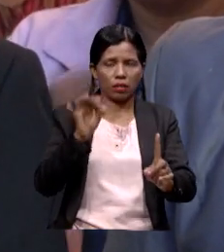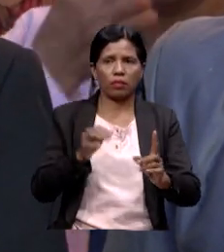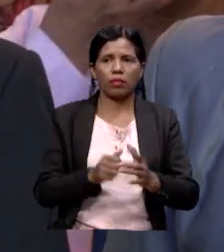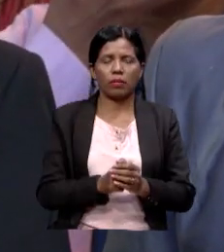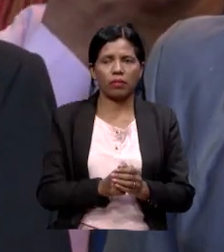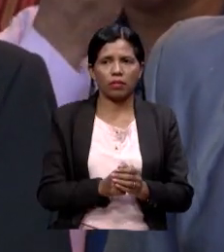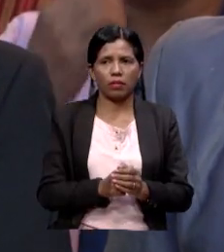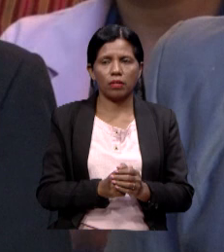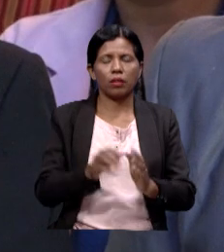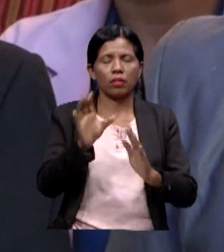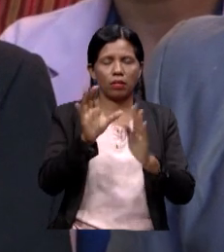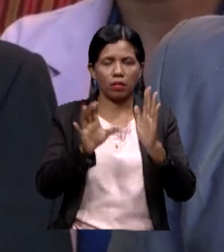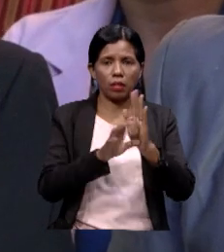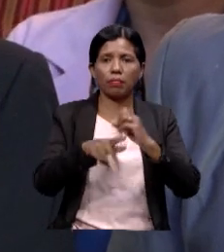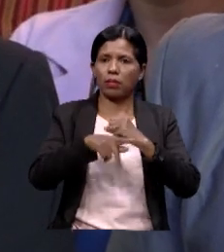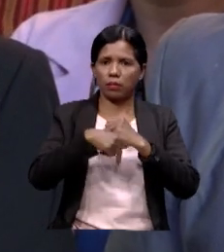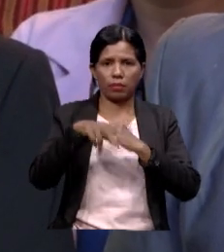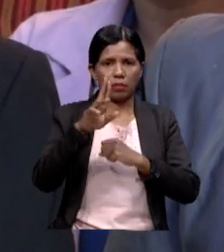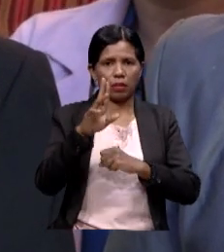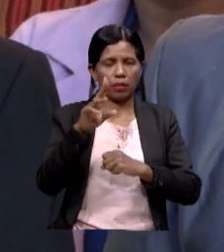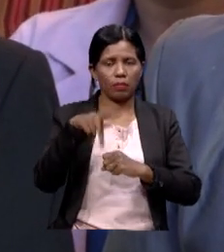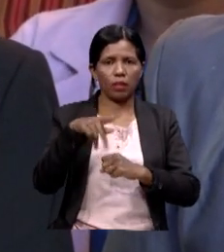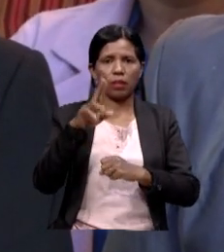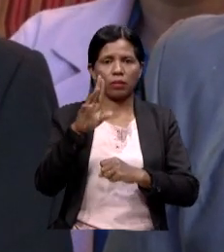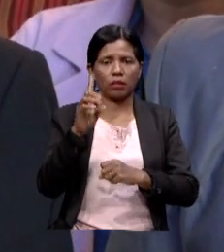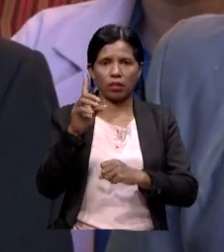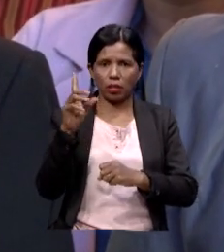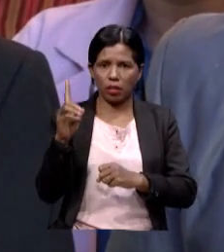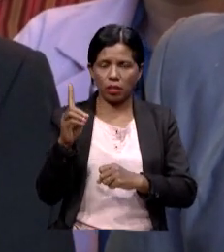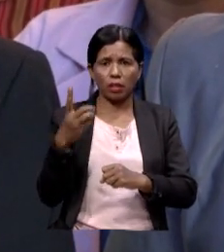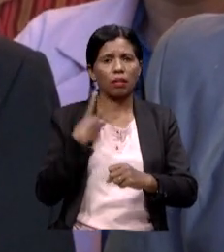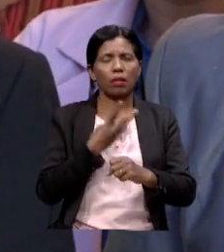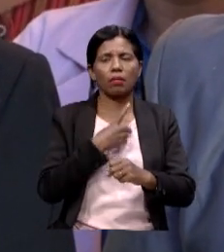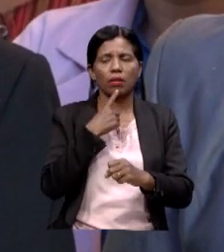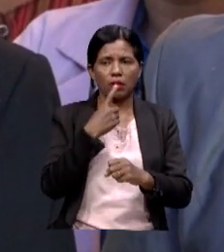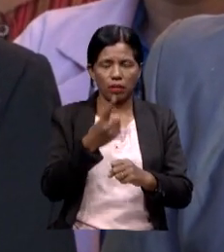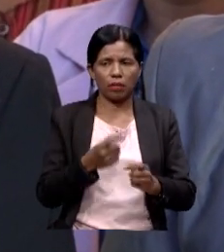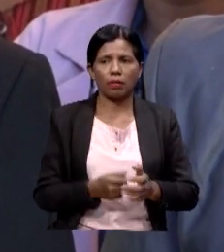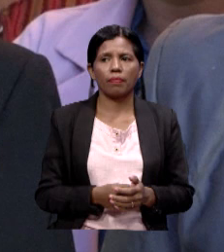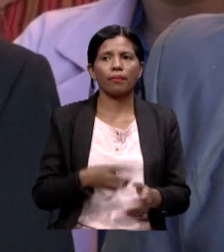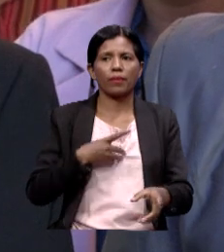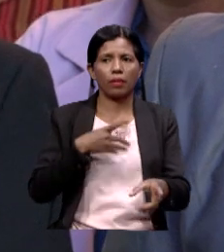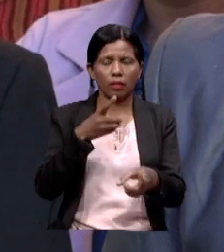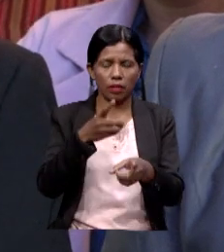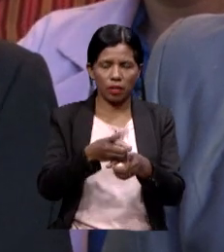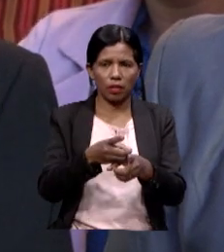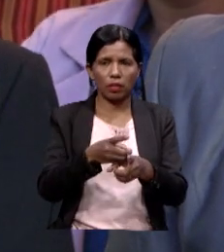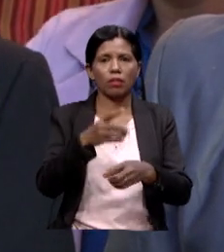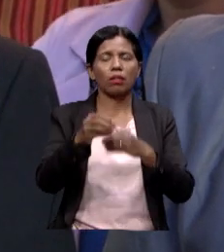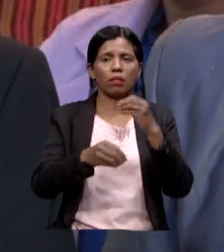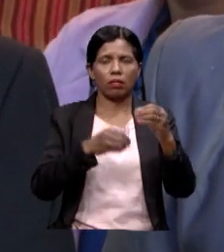posição partido PUDD, a minha teta que está direito progressivo com a